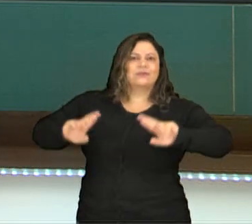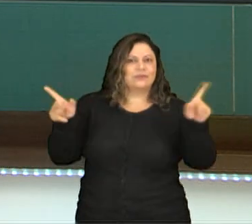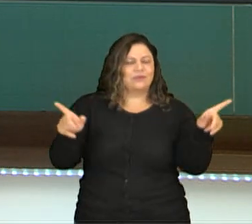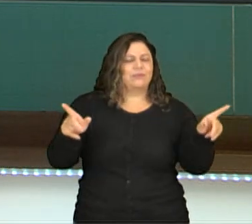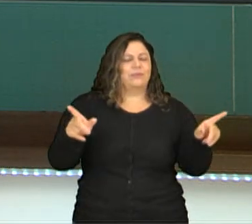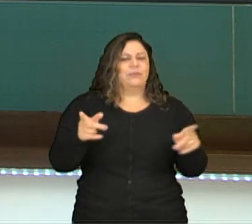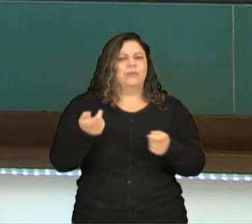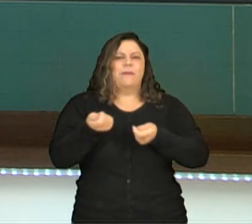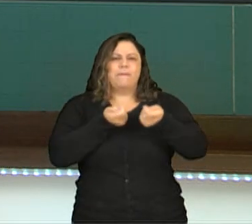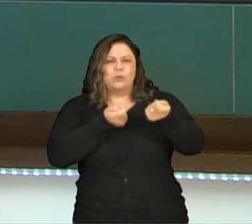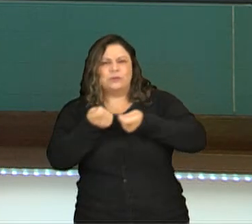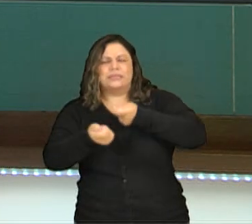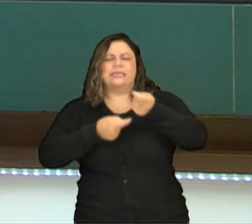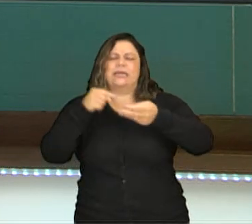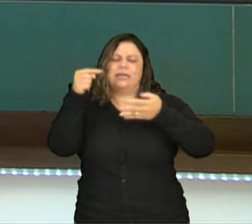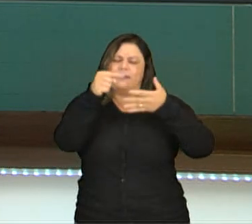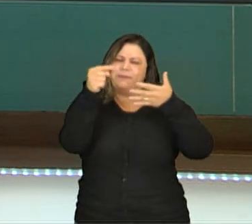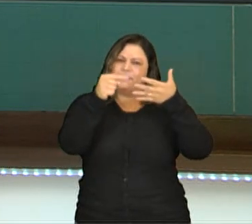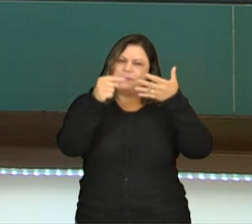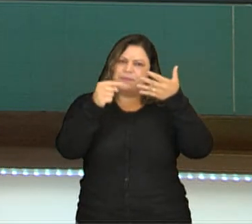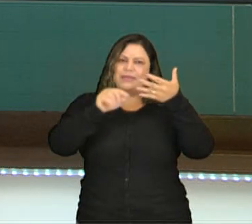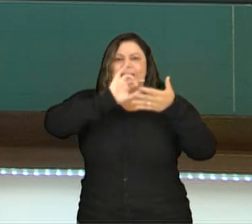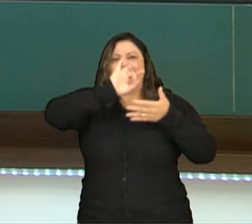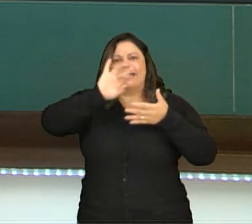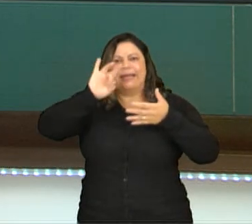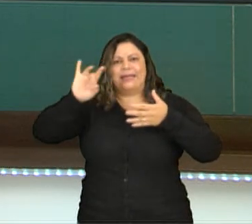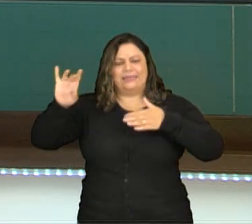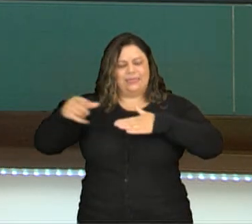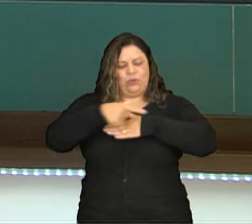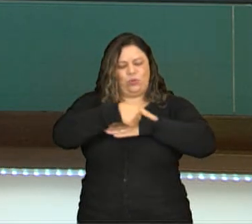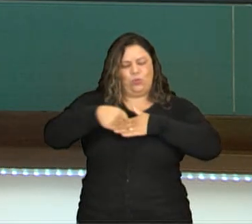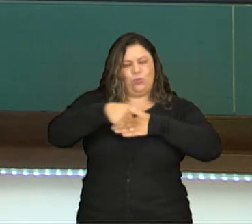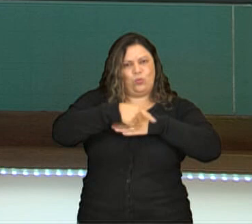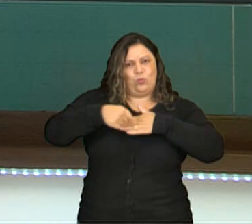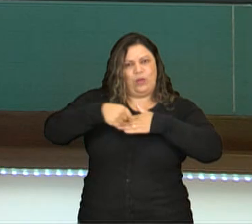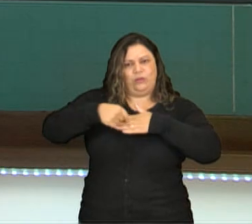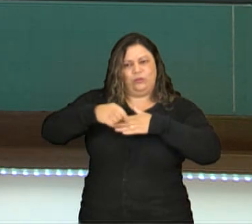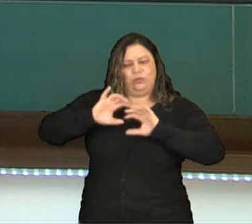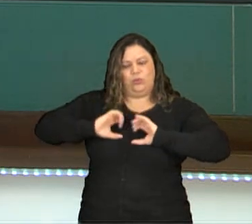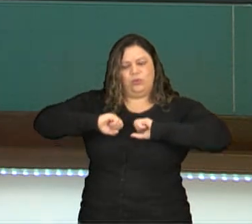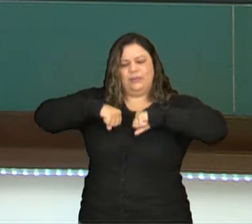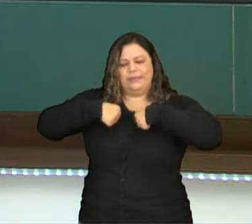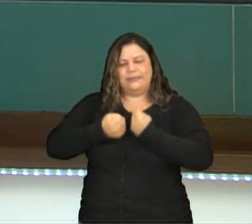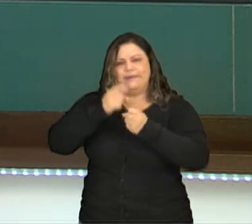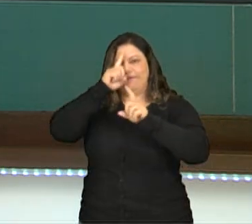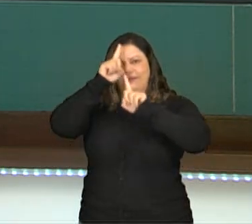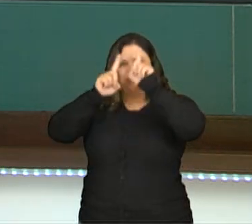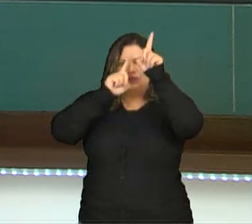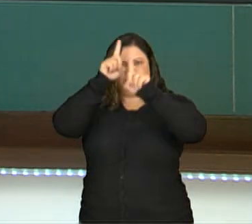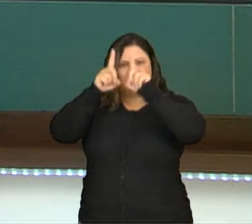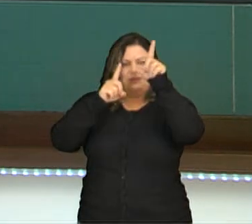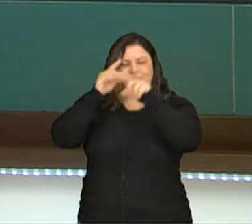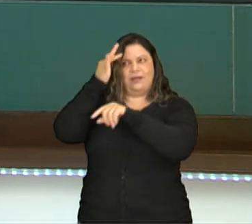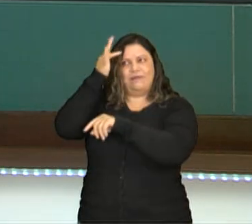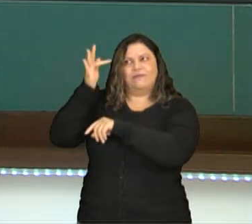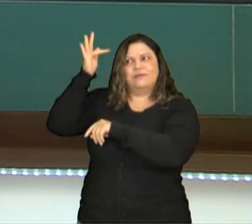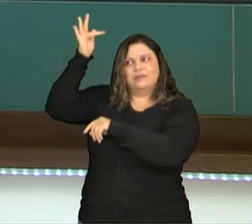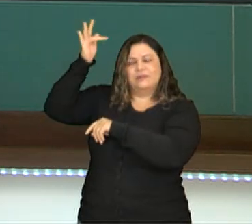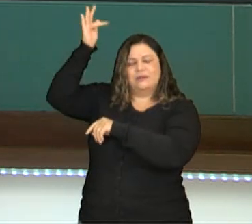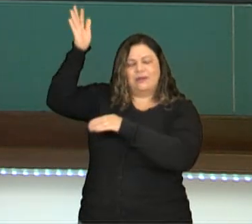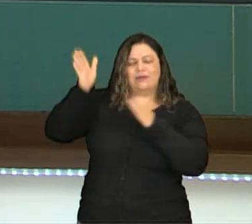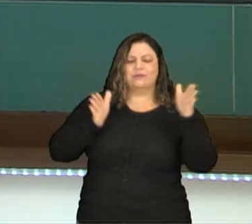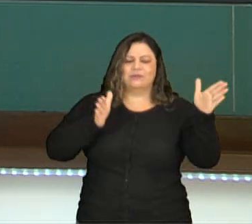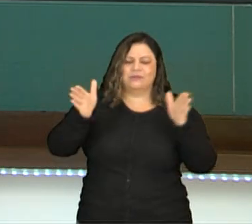moderado com Tomás de Aquino, o nominalismo com Guilherme de Ockham e o conceptualismo com Pedro Abelardo. Então são filósofos desse período que vão